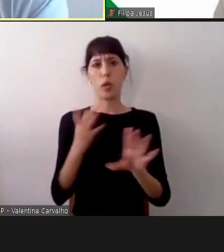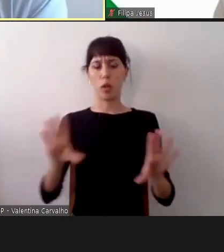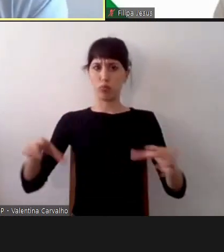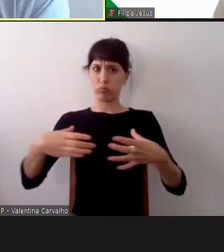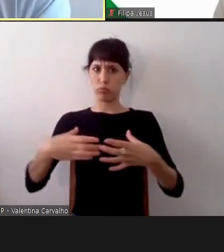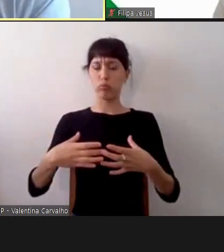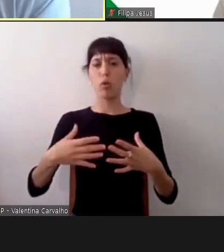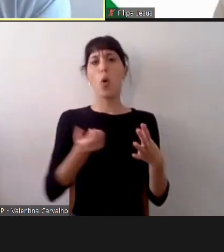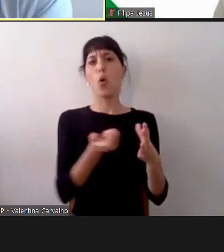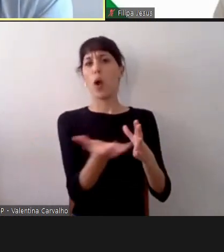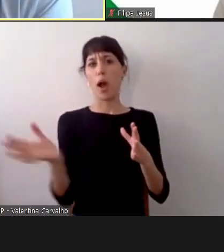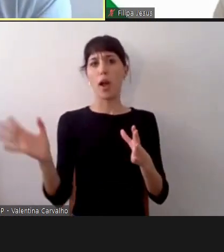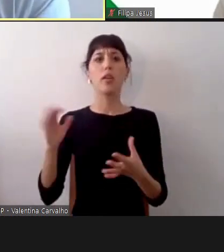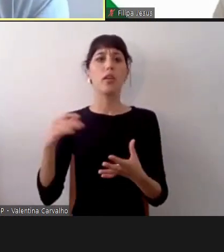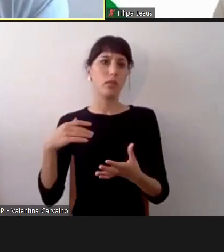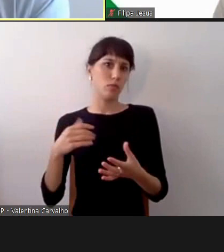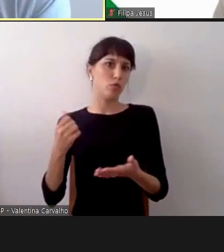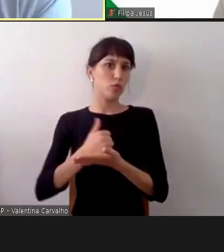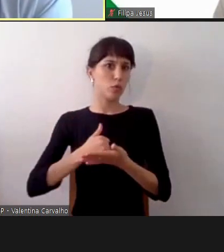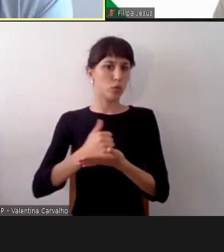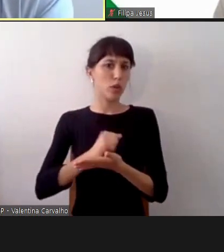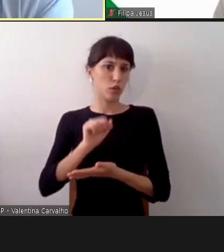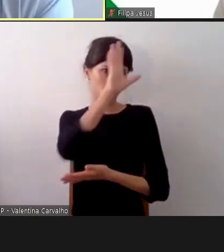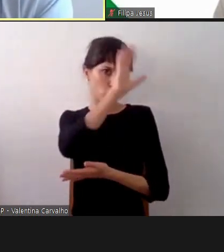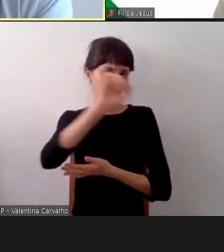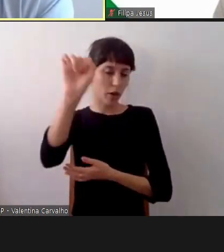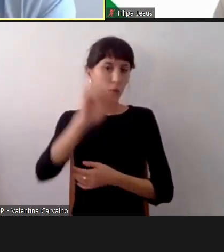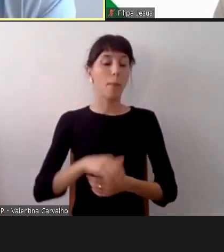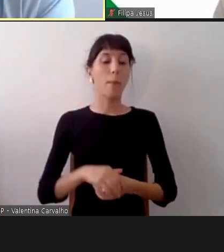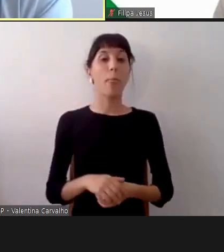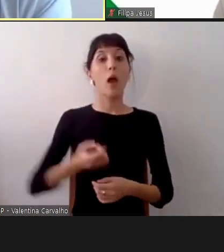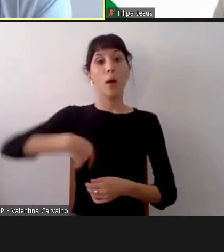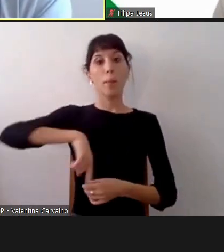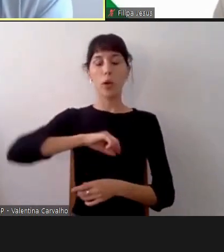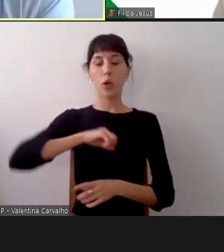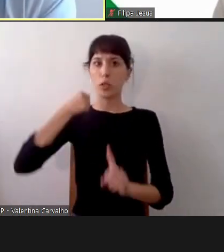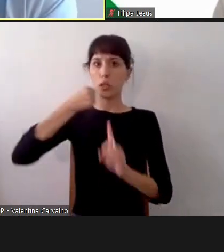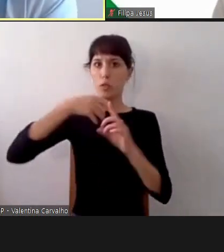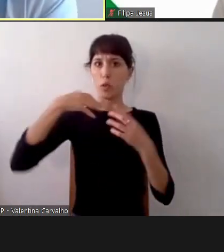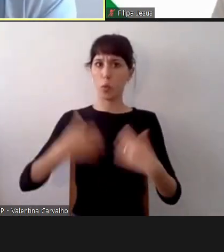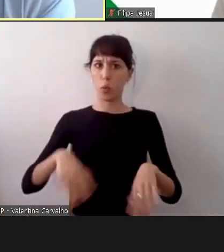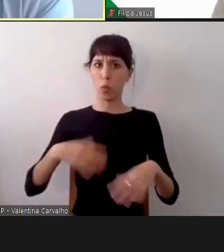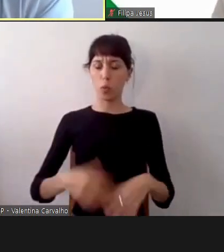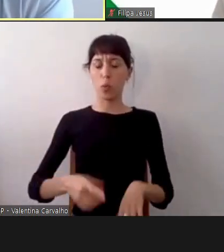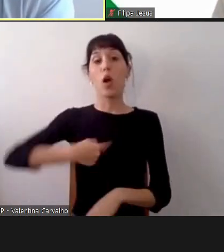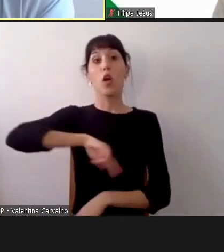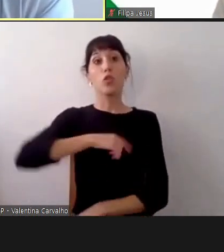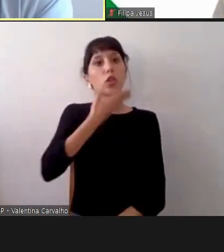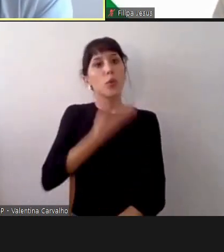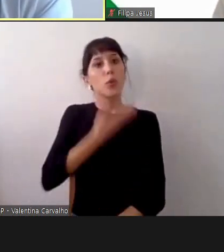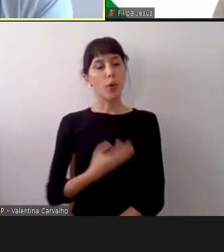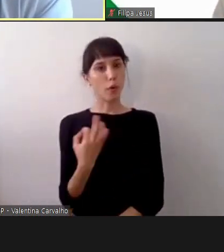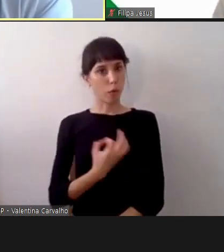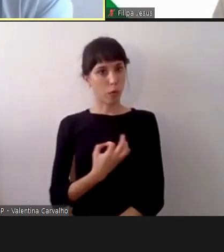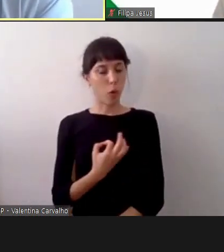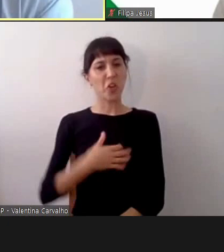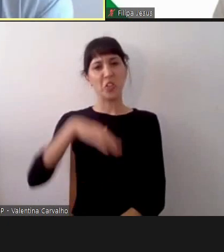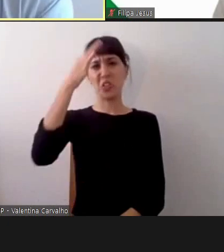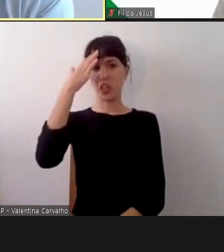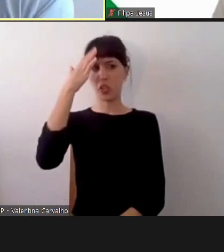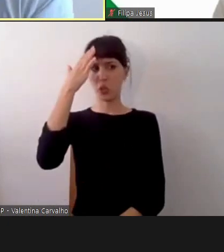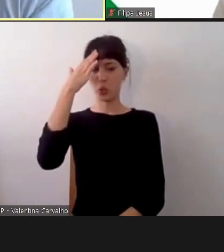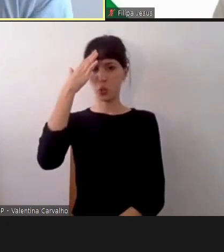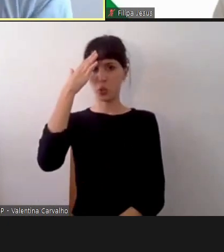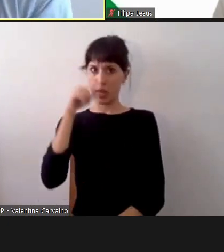pública. Daí que para nós este é um desafio enorme. Da nossa experiência, e penso que é este ponto que eu